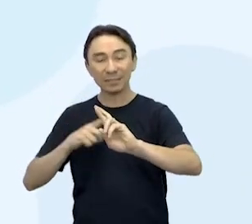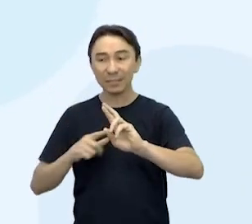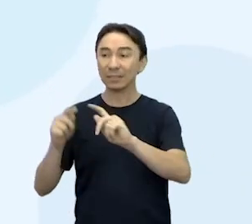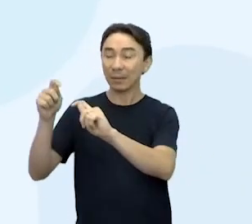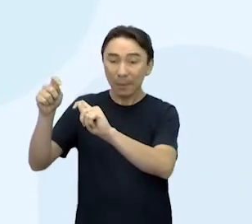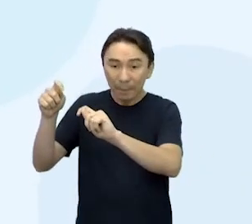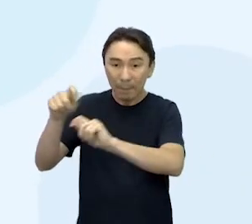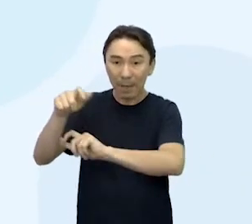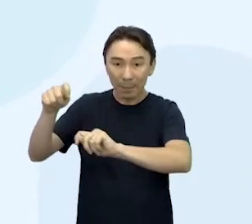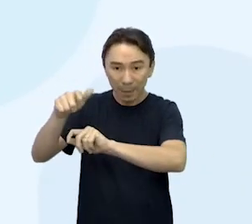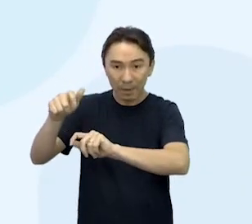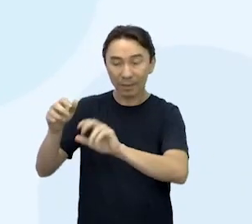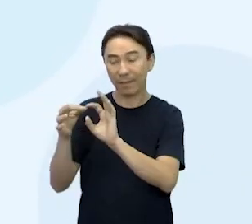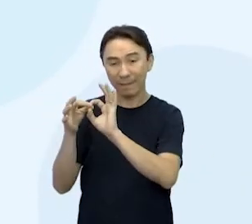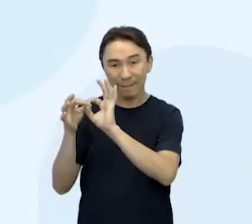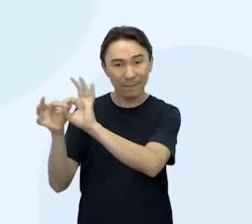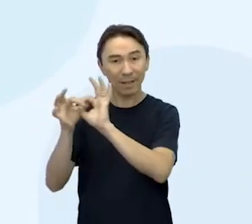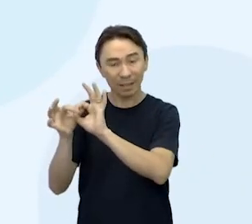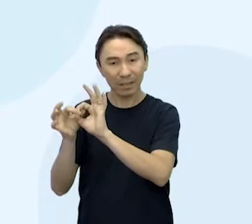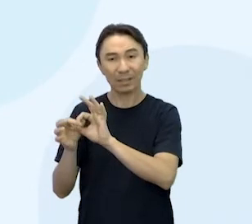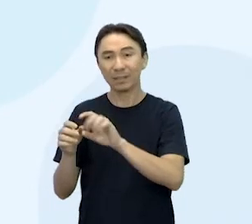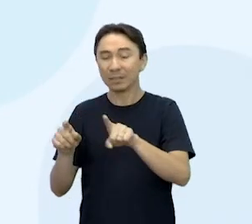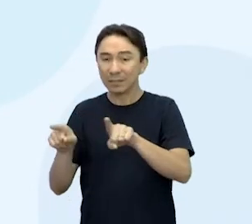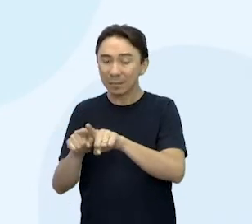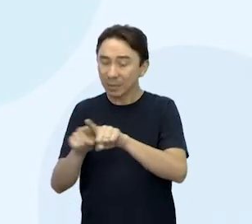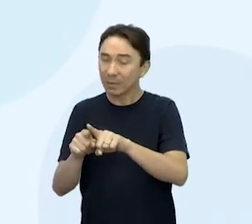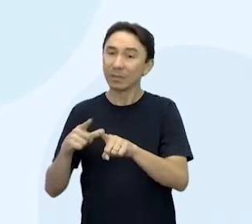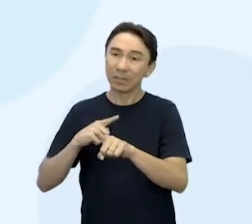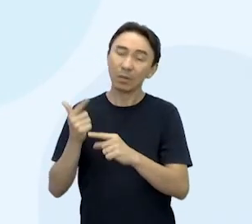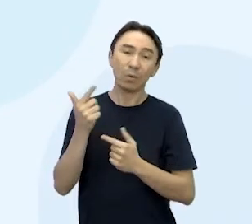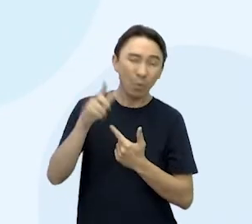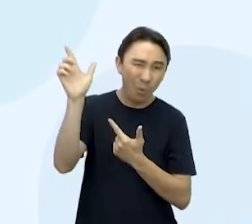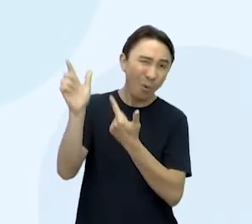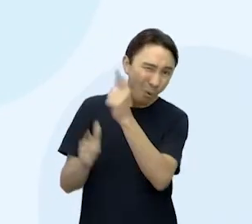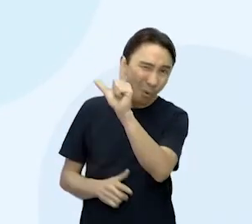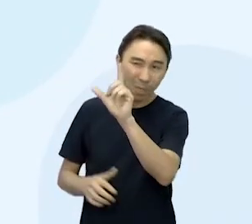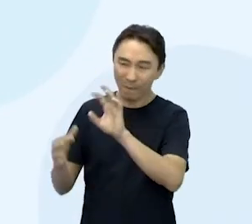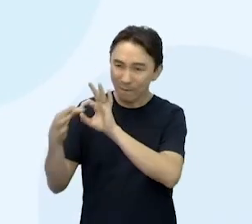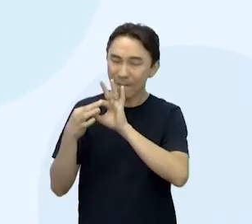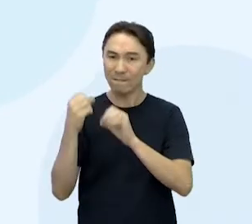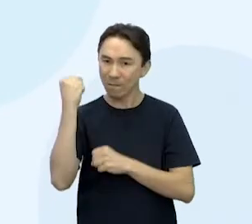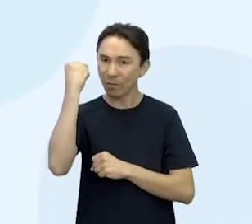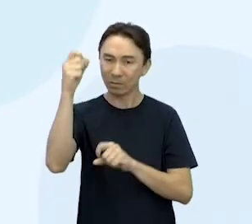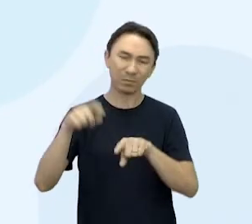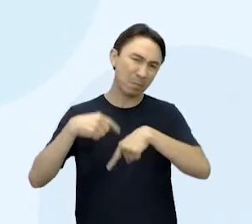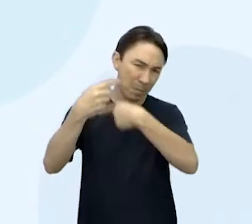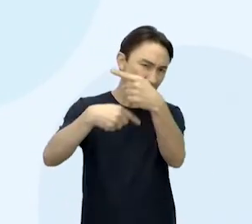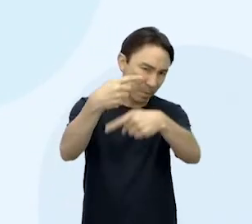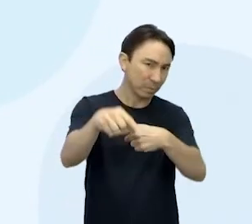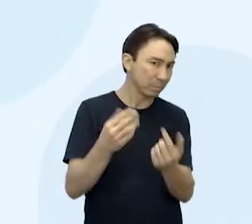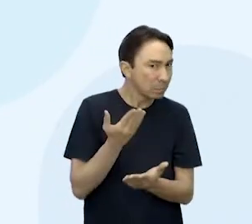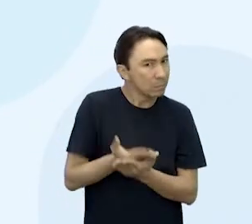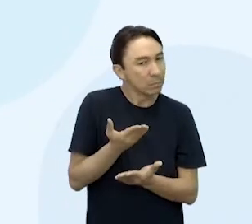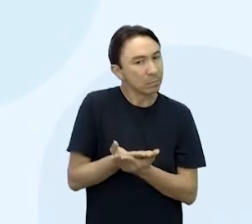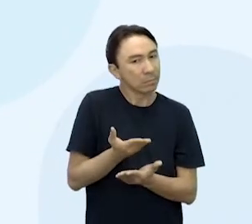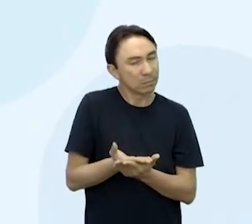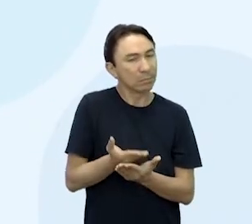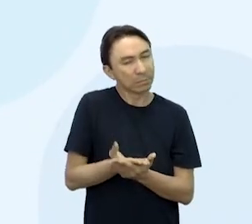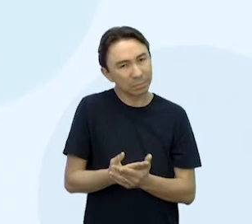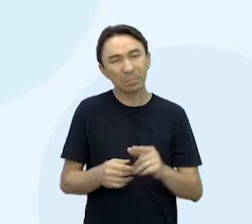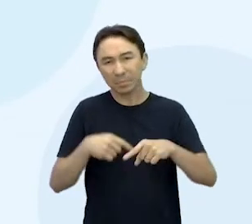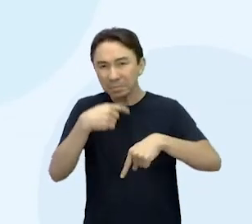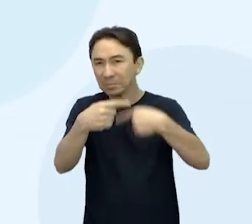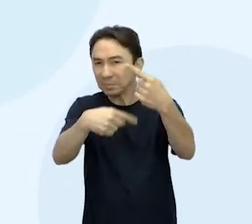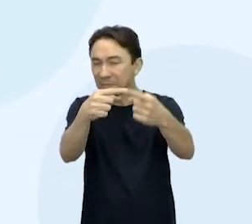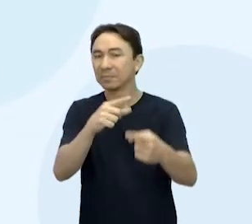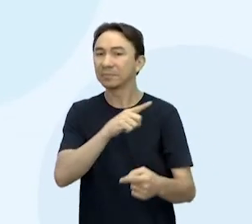covalentes também, e não outros tipos de forças que a gente vai ver mais para frente, tá bom? Então, vai ter uma aula que a gente vai